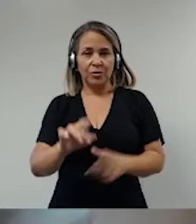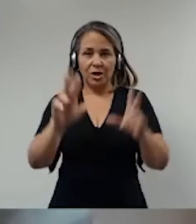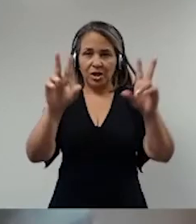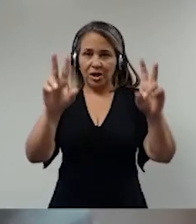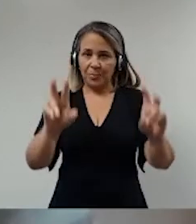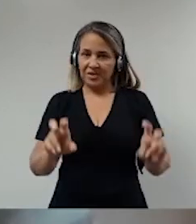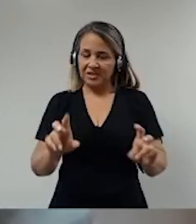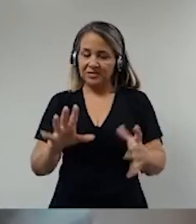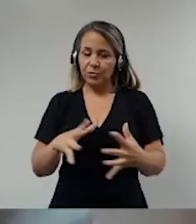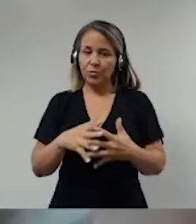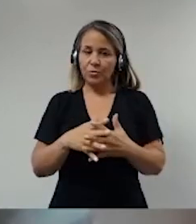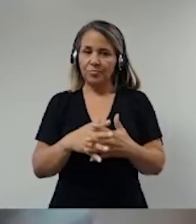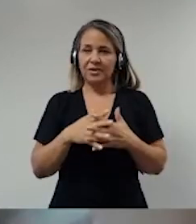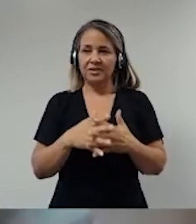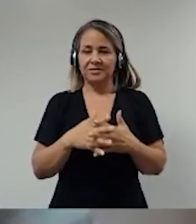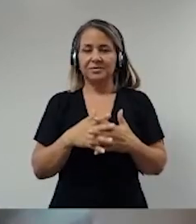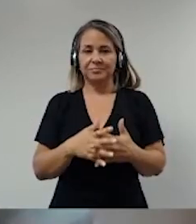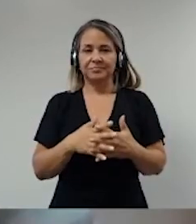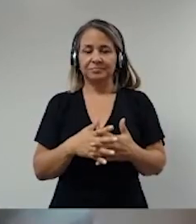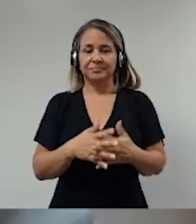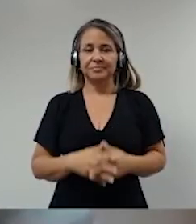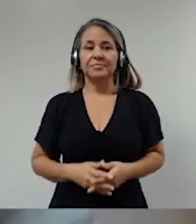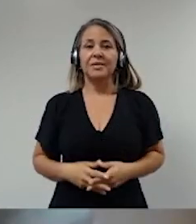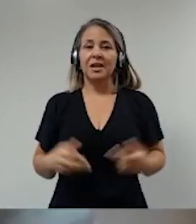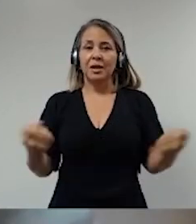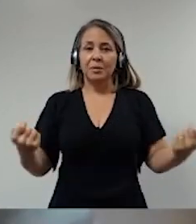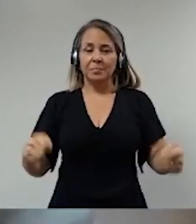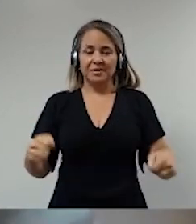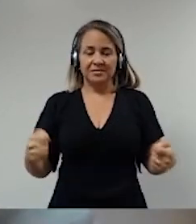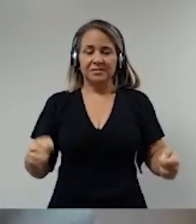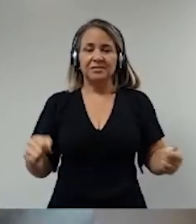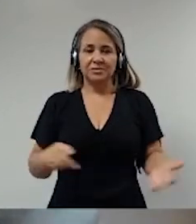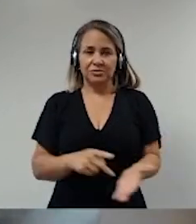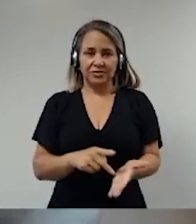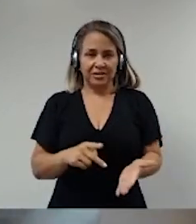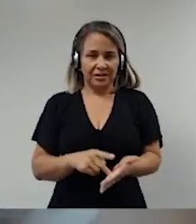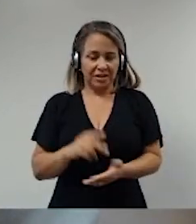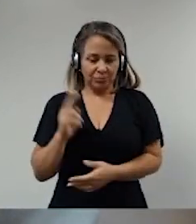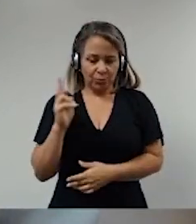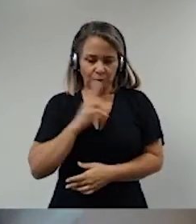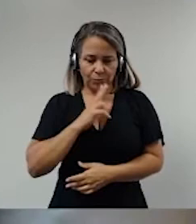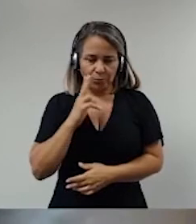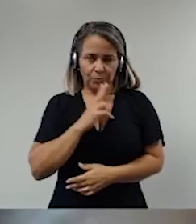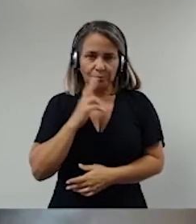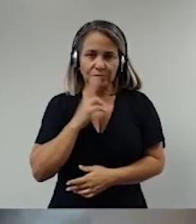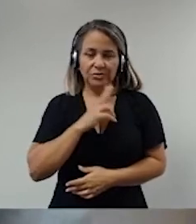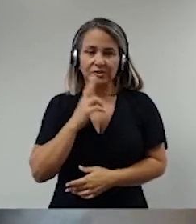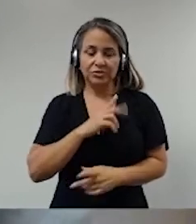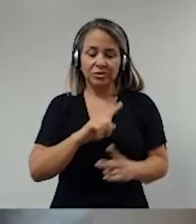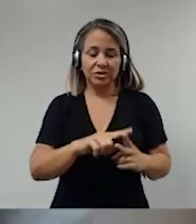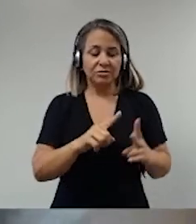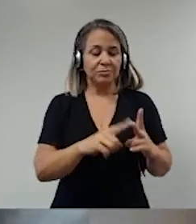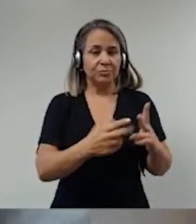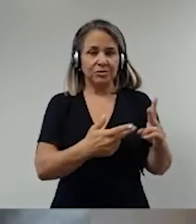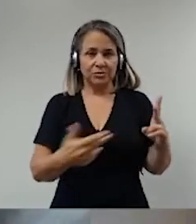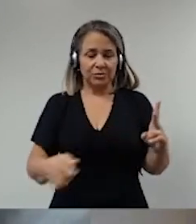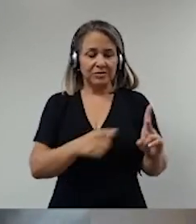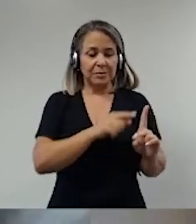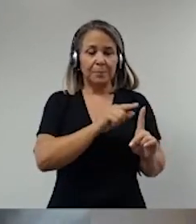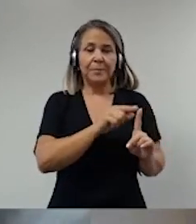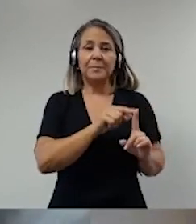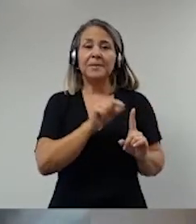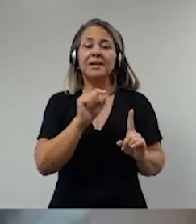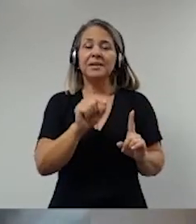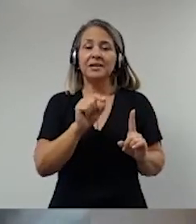extremamente complexa que precisa, de imediato, 2 medidas. Primeiro,